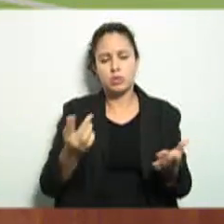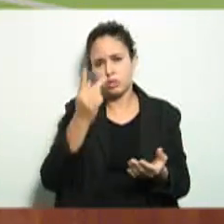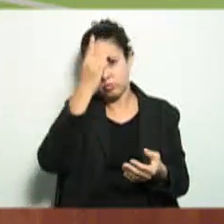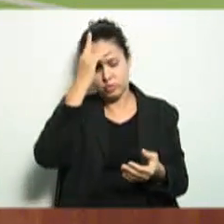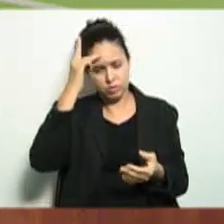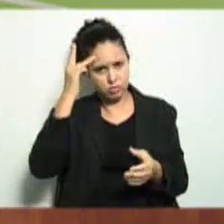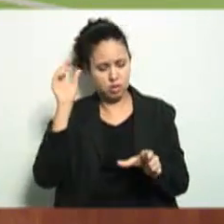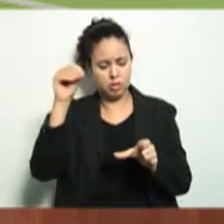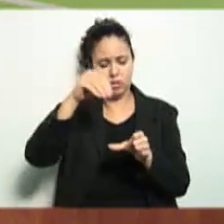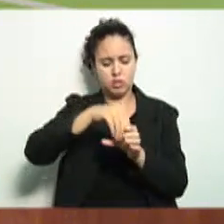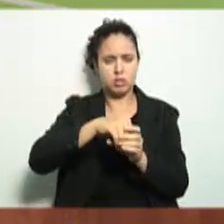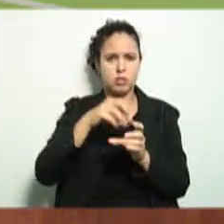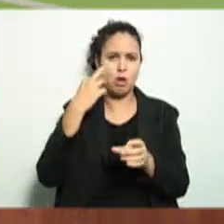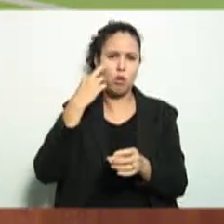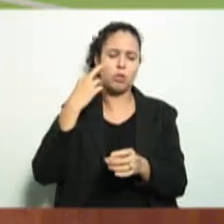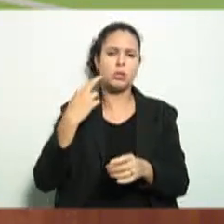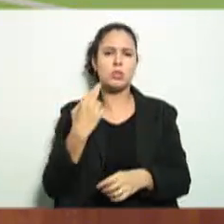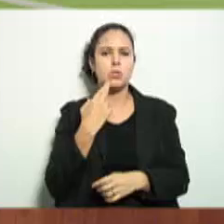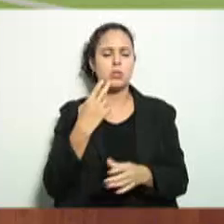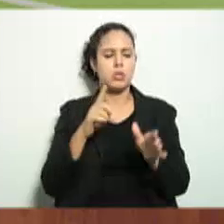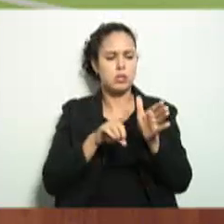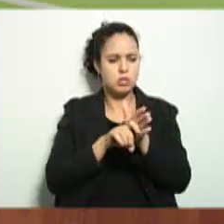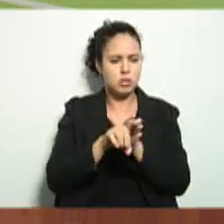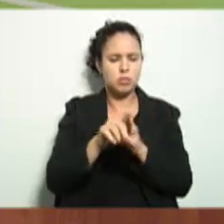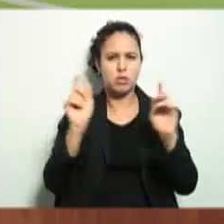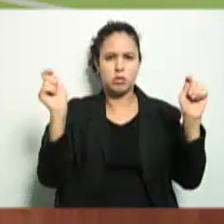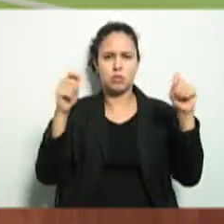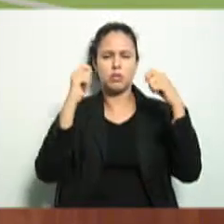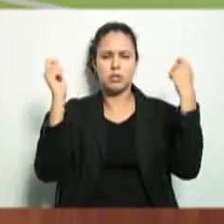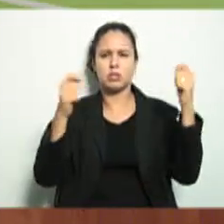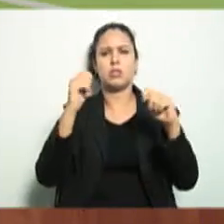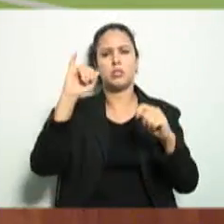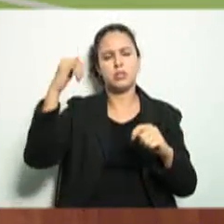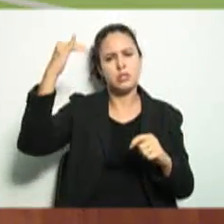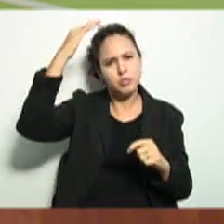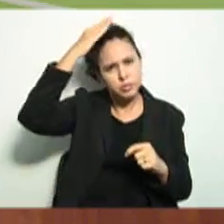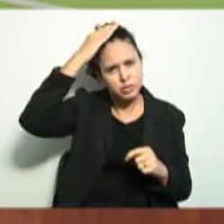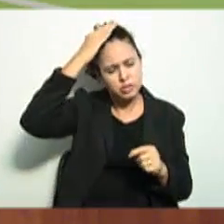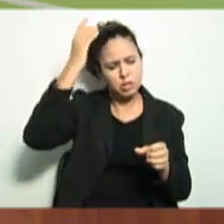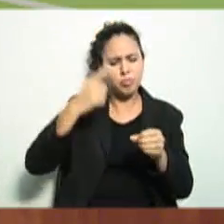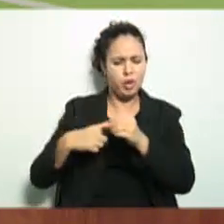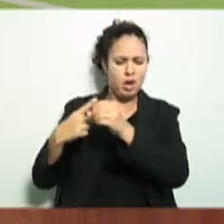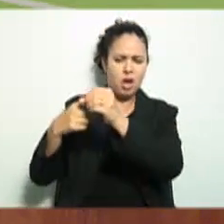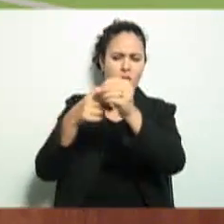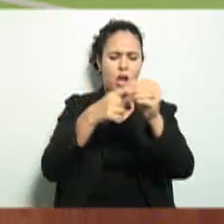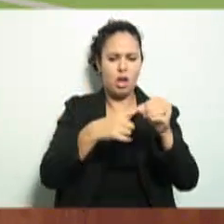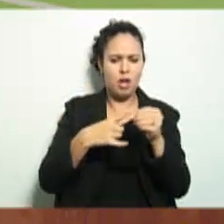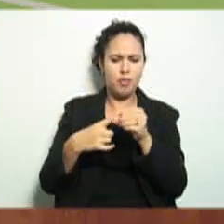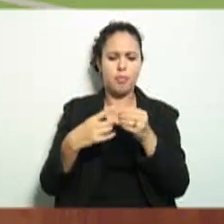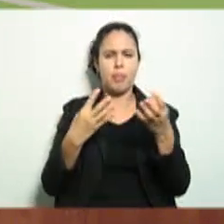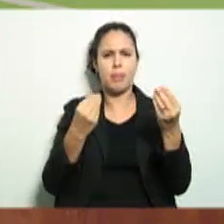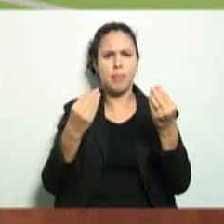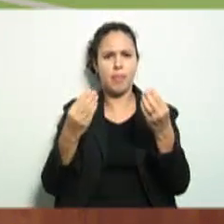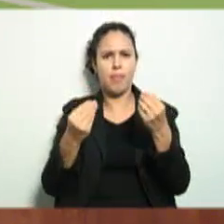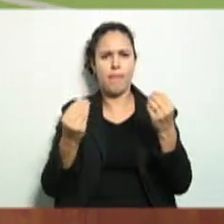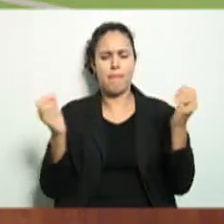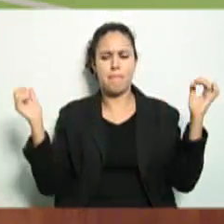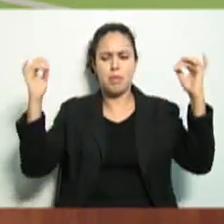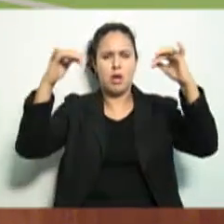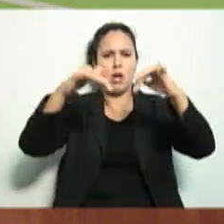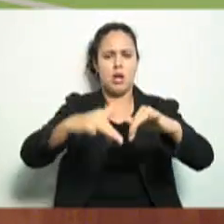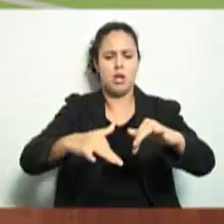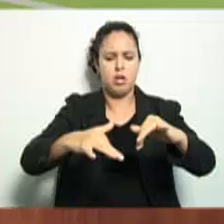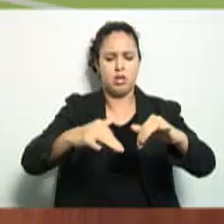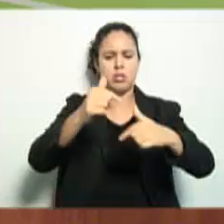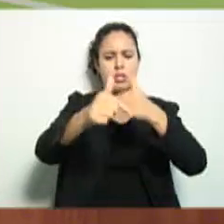agricultura, para a agropecuária. Por quê? Porque essas pessoas já vieram com essa vocação para